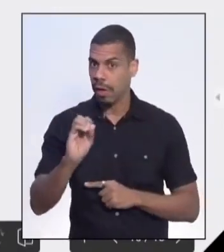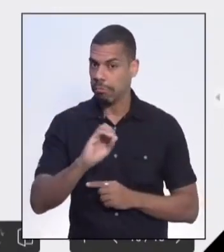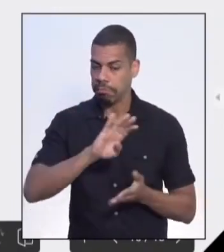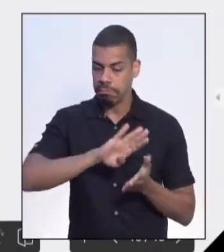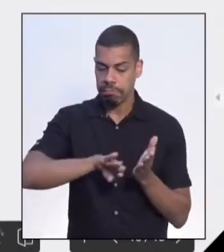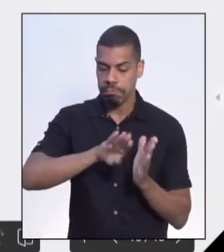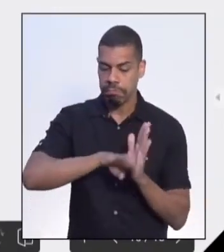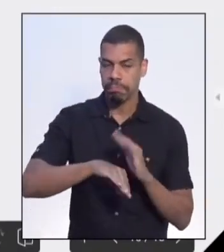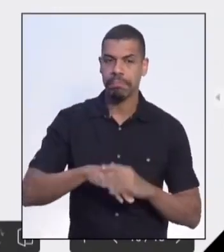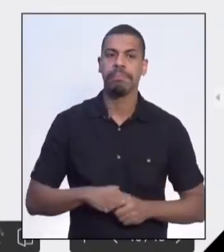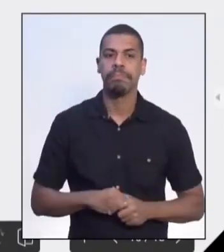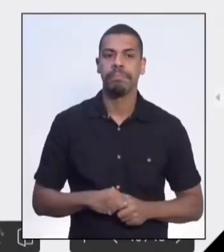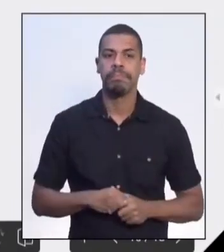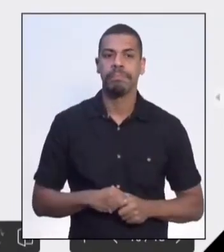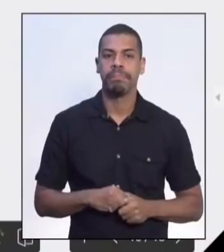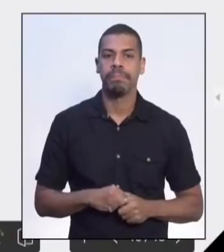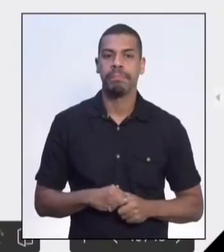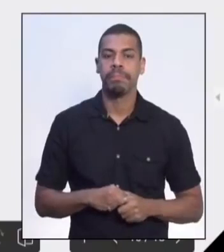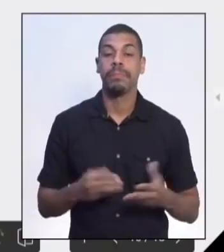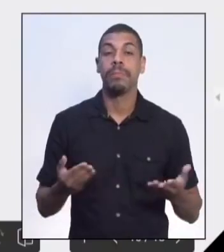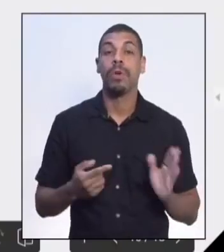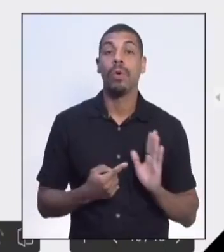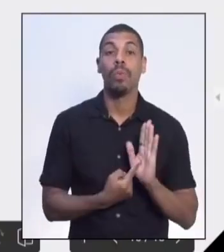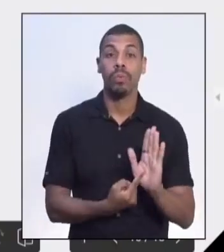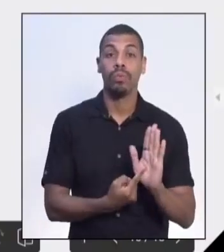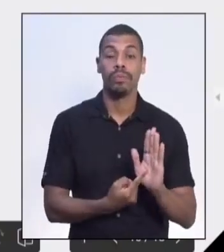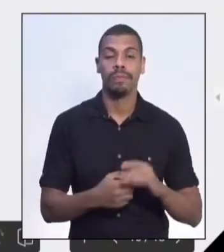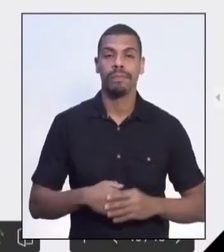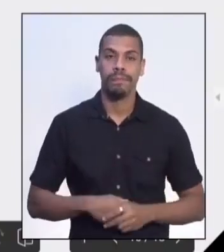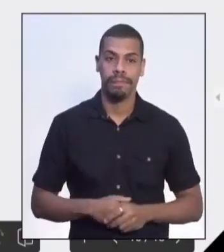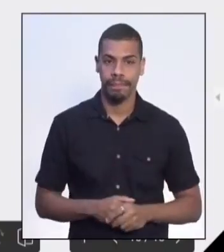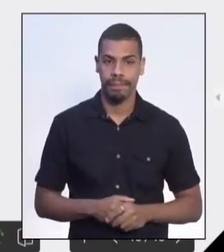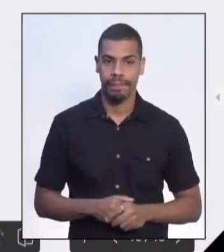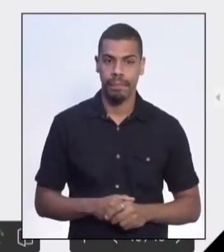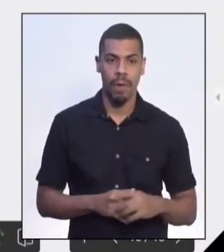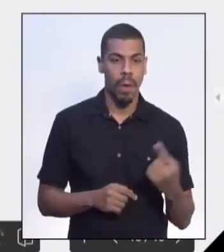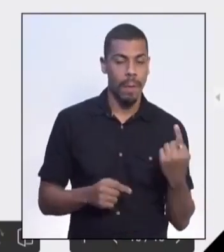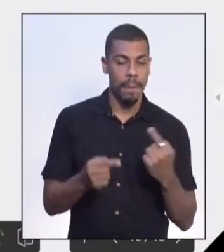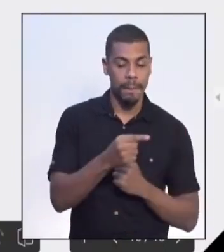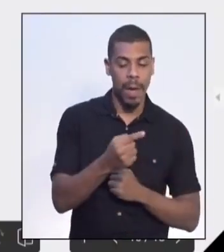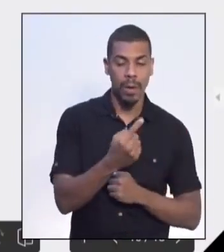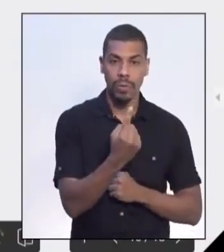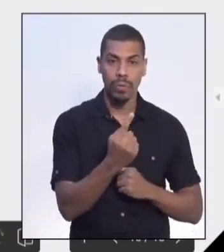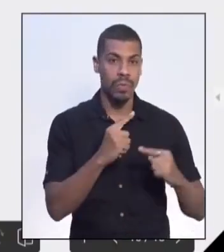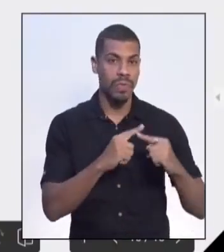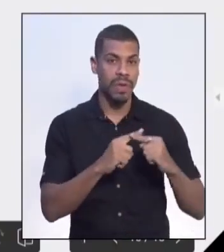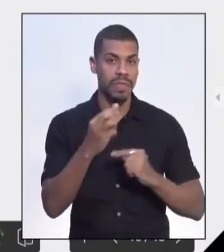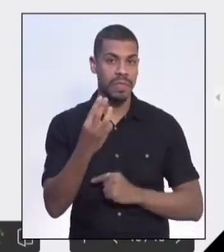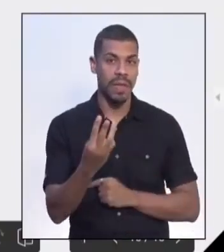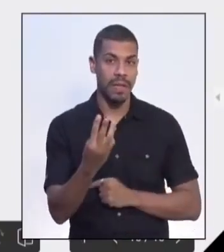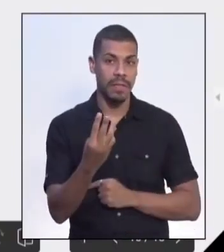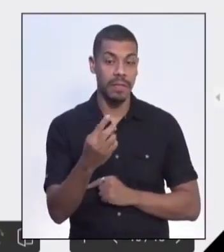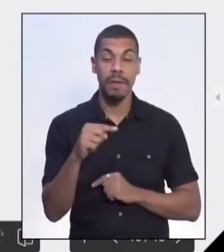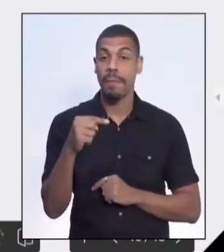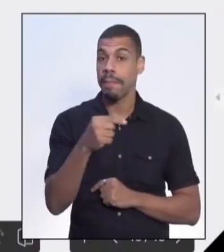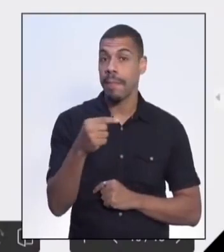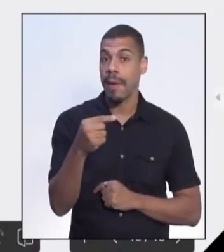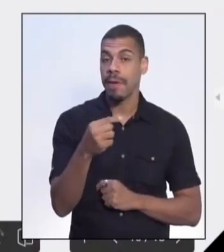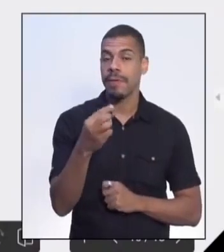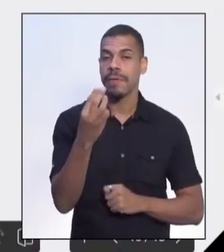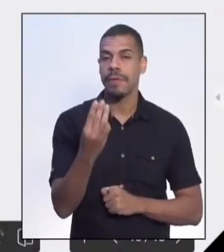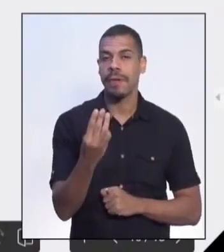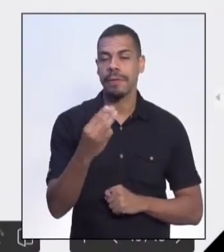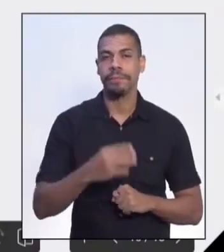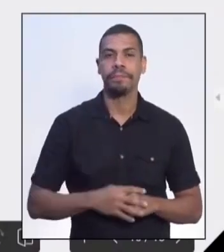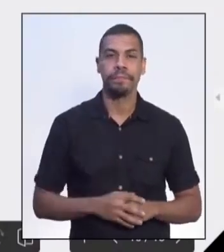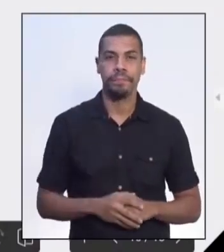nada, então eu só vou ter esta multiplicação para resolver. Menos 1 vezes 3, menos